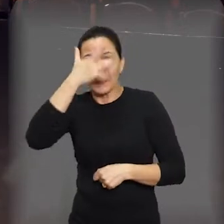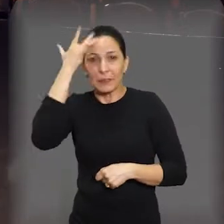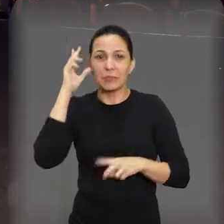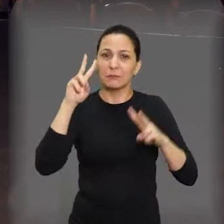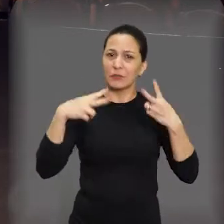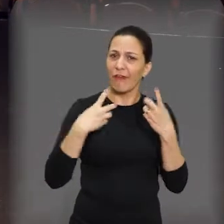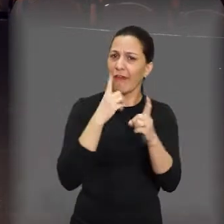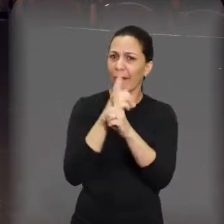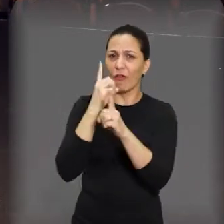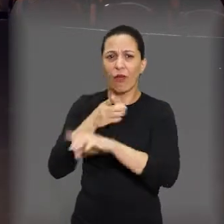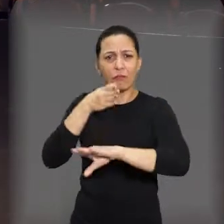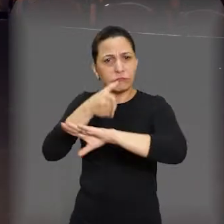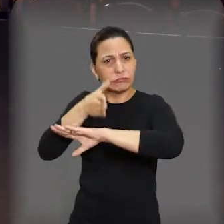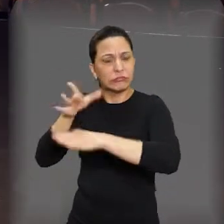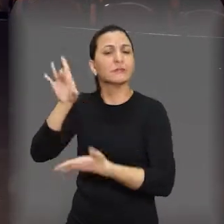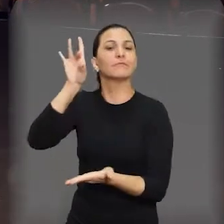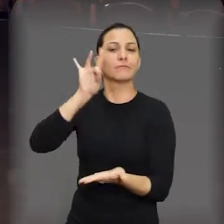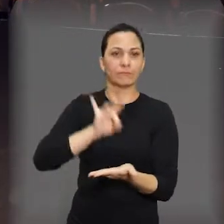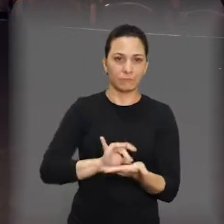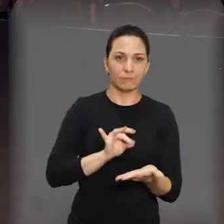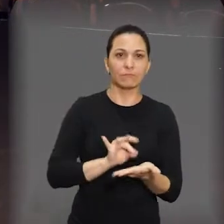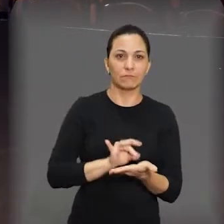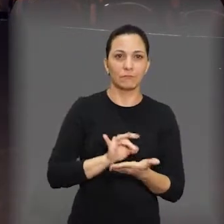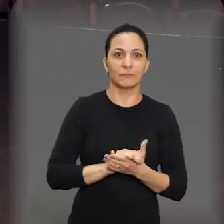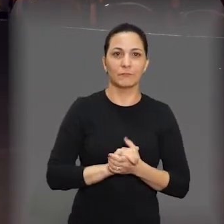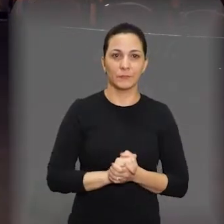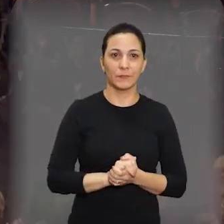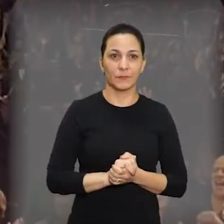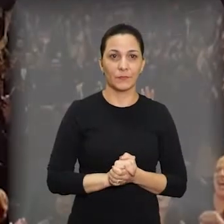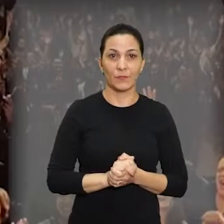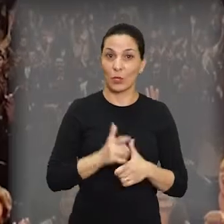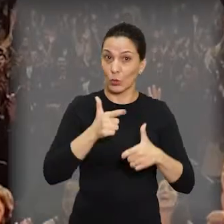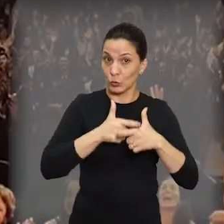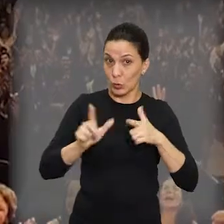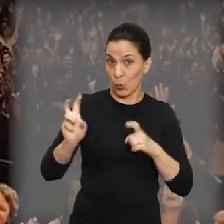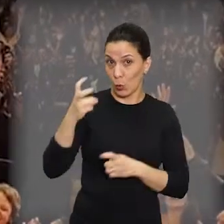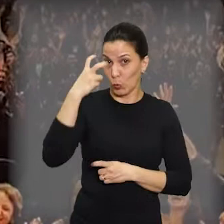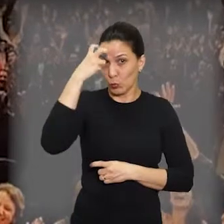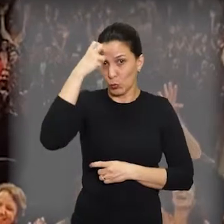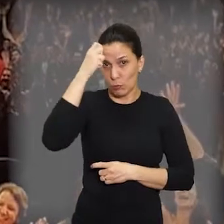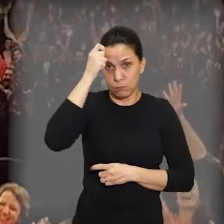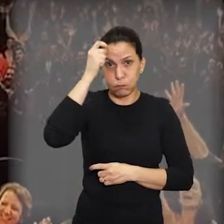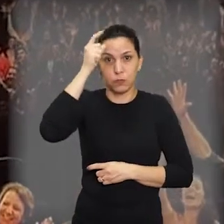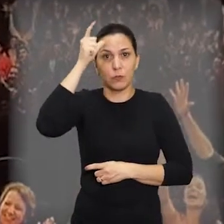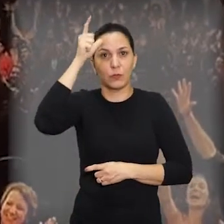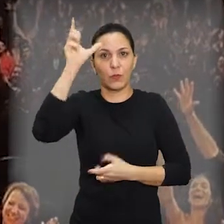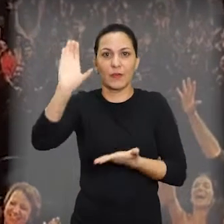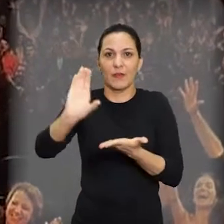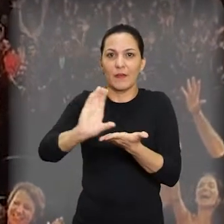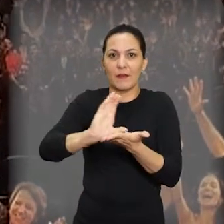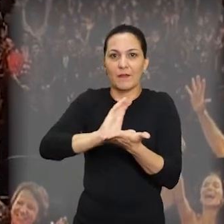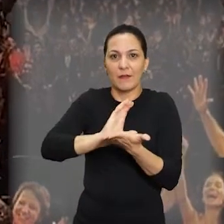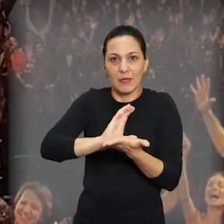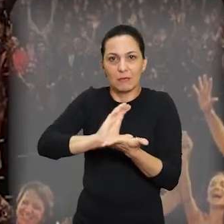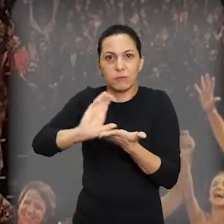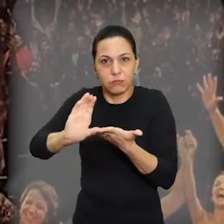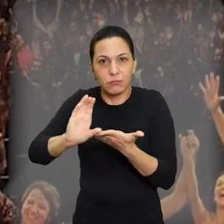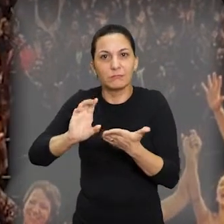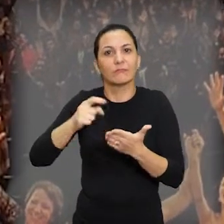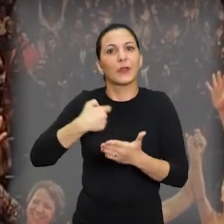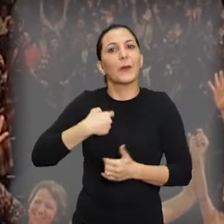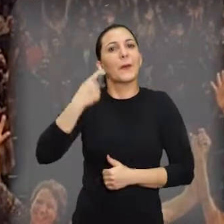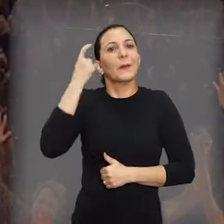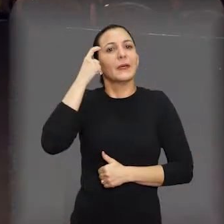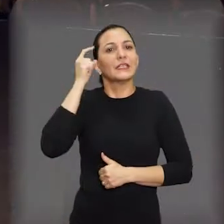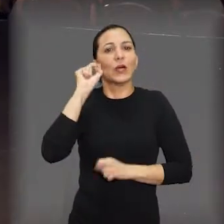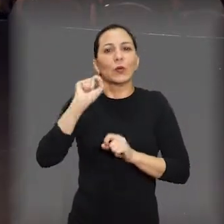fez tanto sentido para mim como faz atualmente. No âmbito em geral, eu acho que é uma